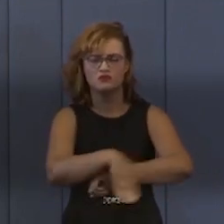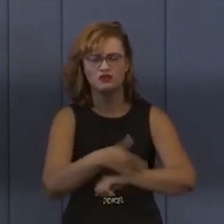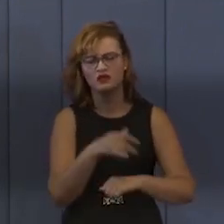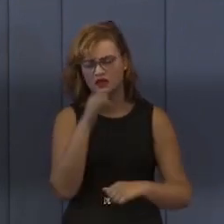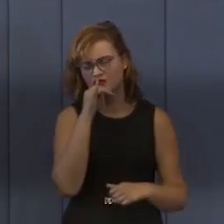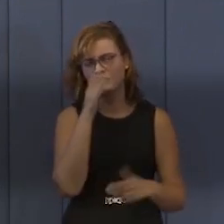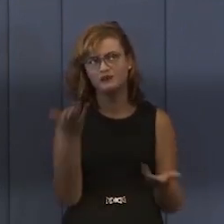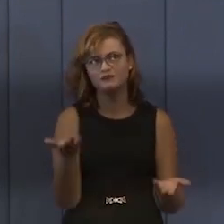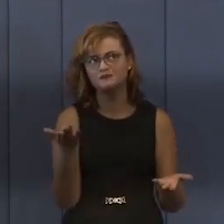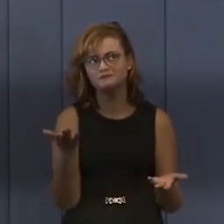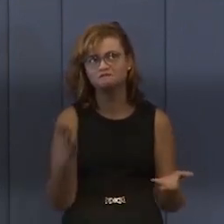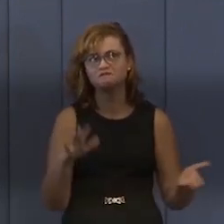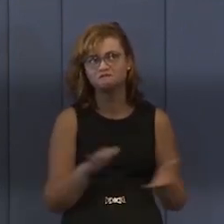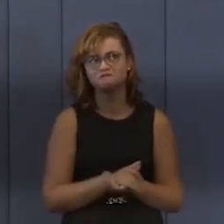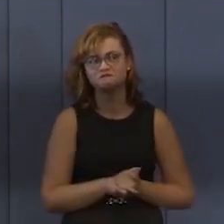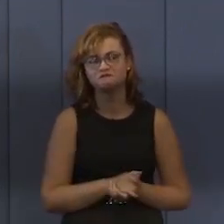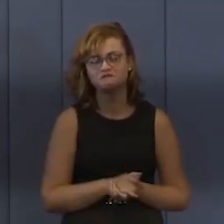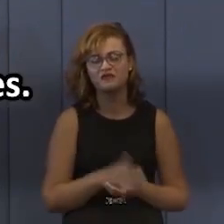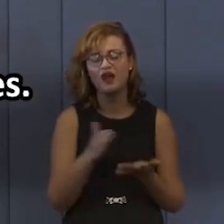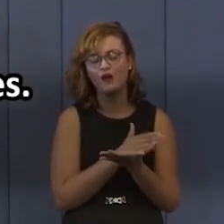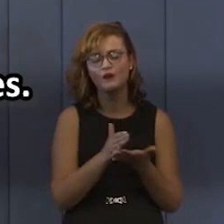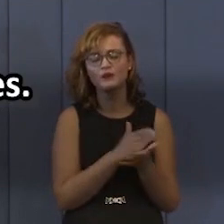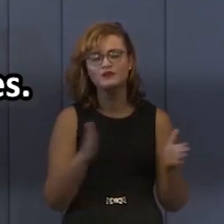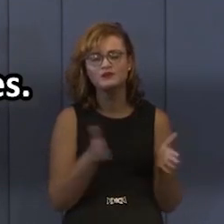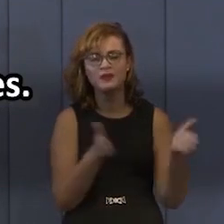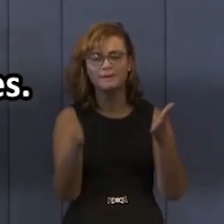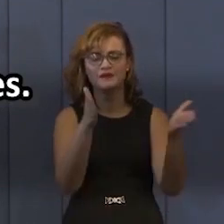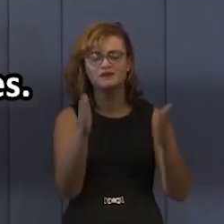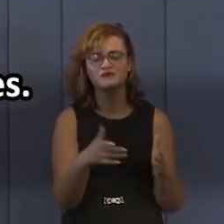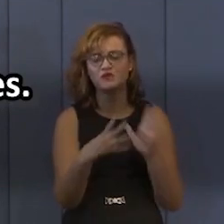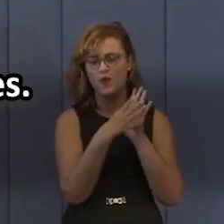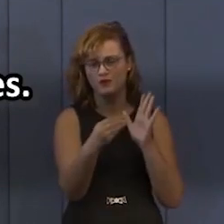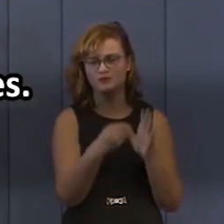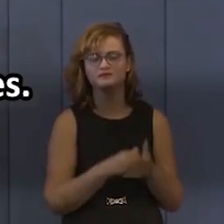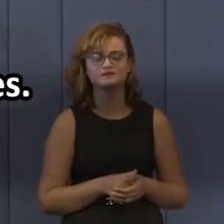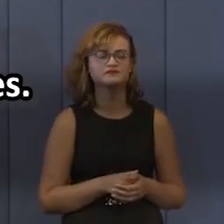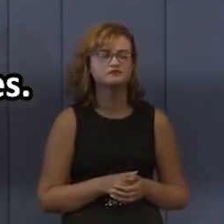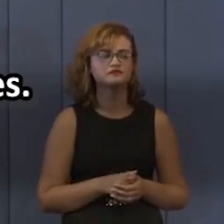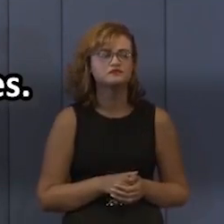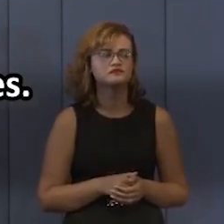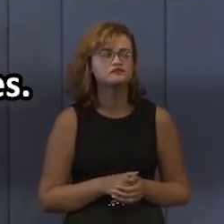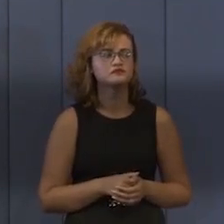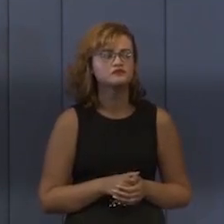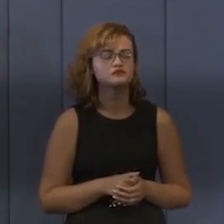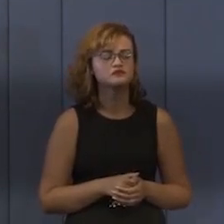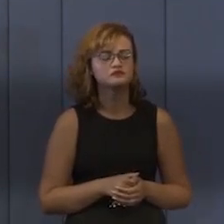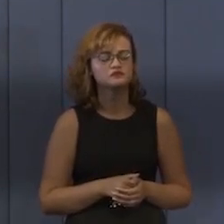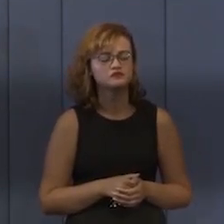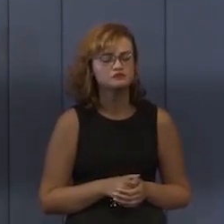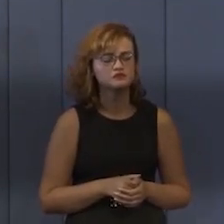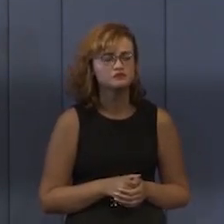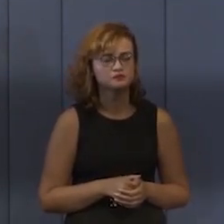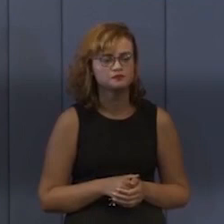imediata. Você vê na rua. Vamos dar alguns caminhos aqui, alguns exemplos.